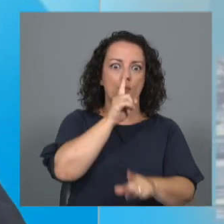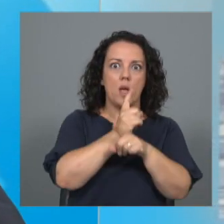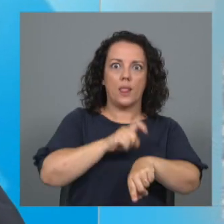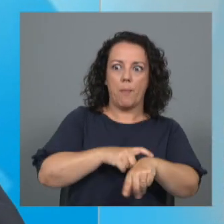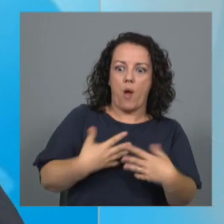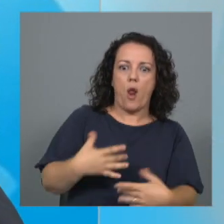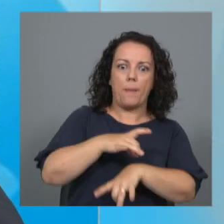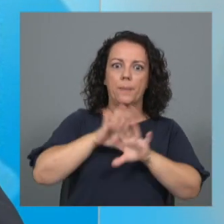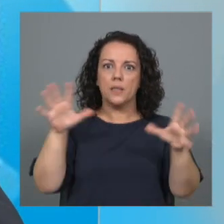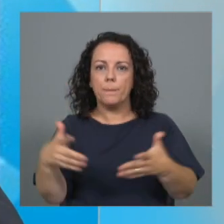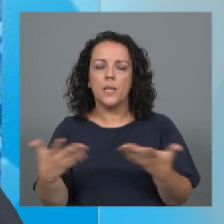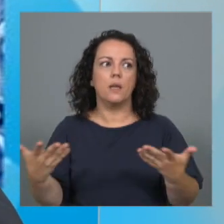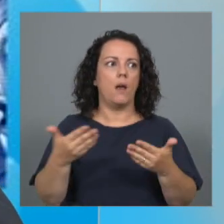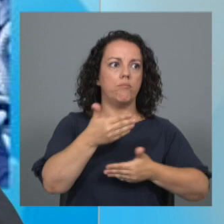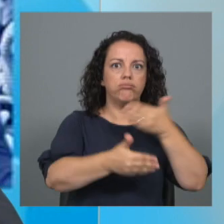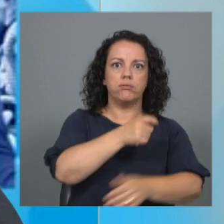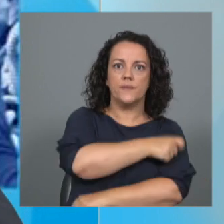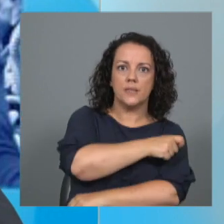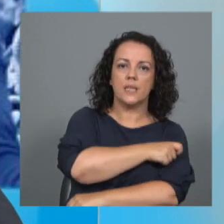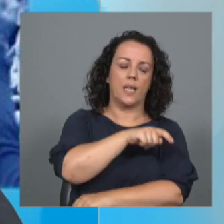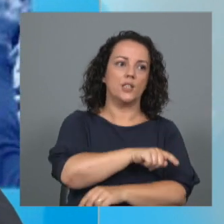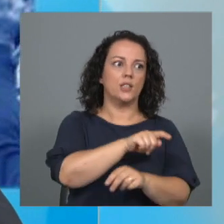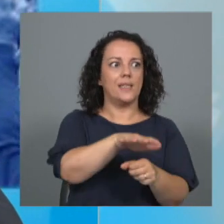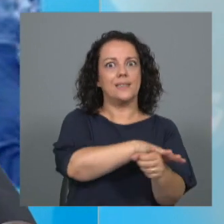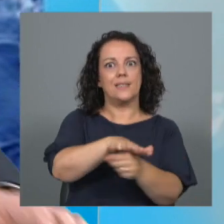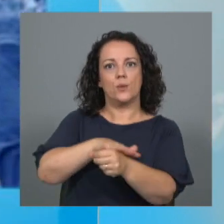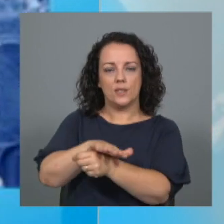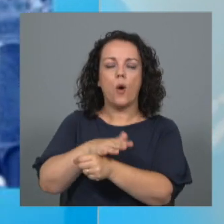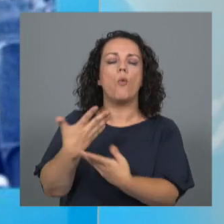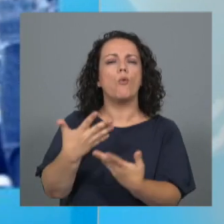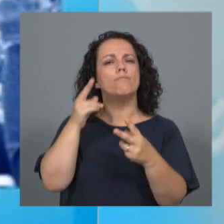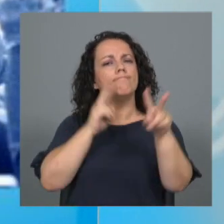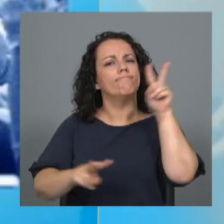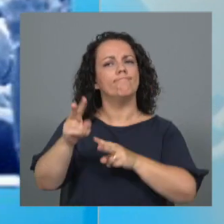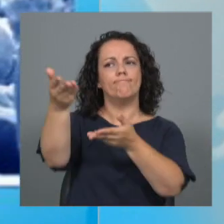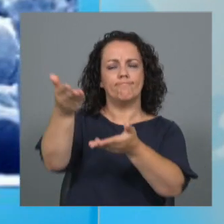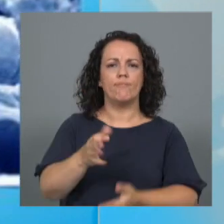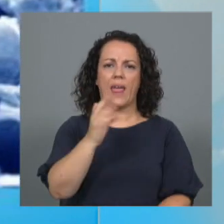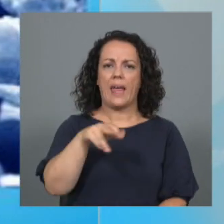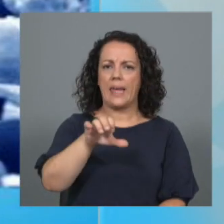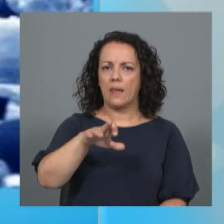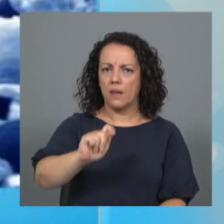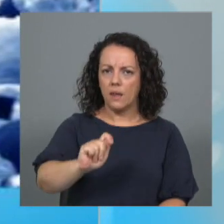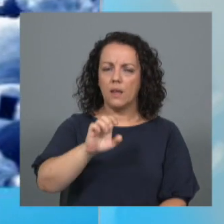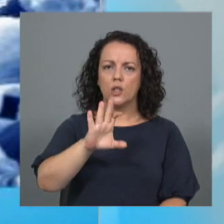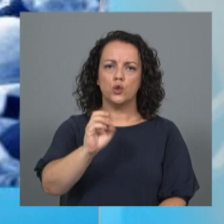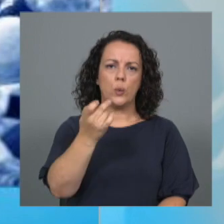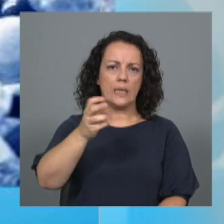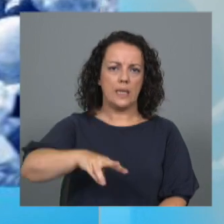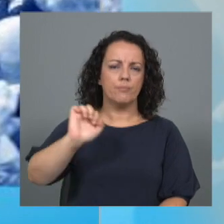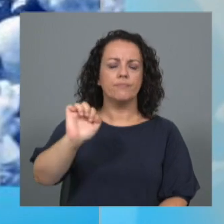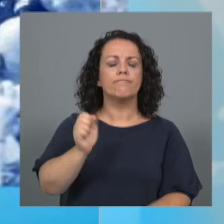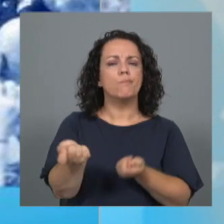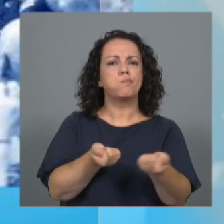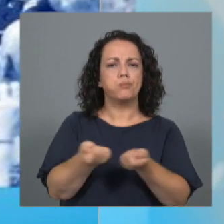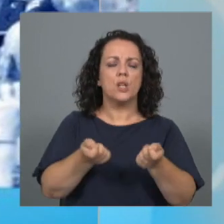toda uma realidade que queremos olhar hoje com Henrique Joaquim, que é o gestor da Estratégia Nacional de Integração